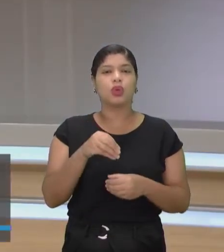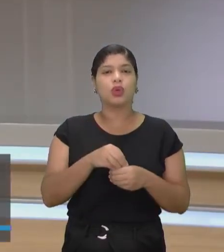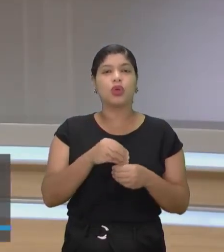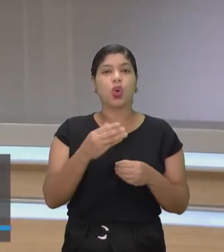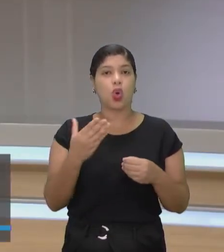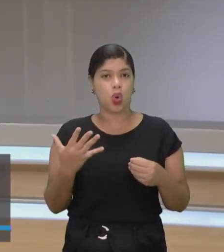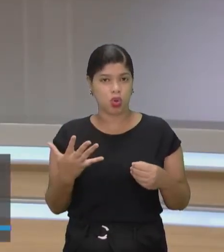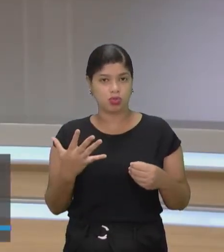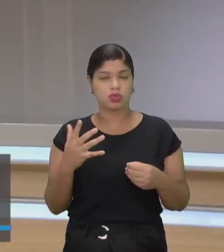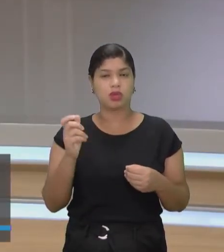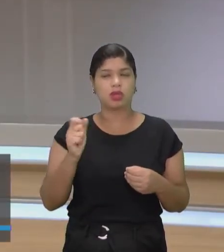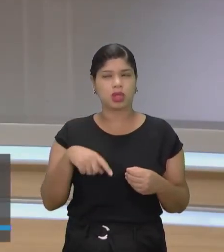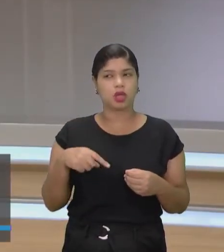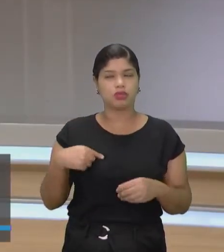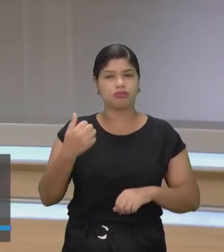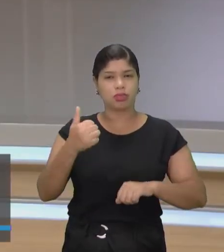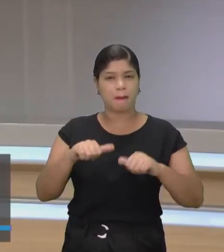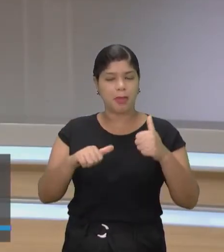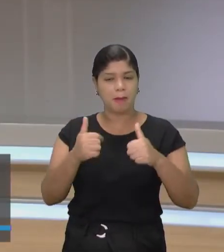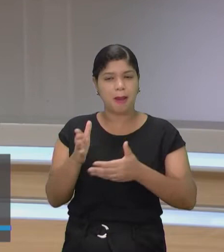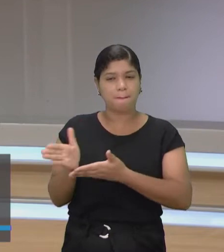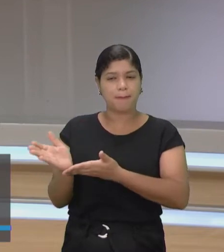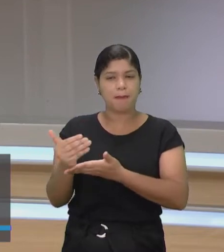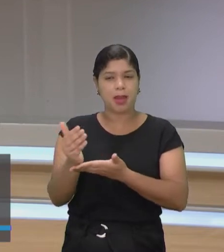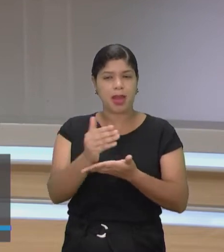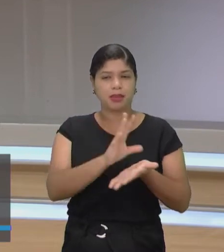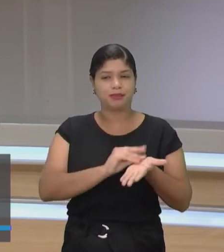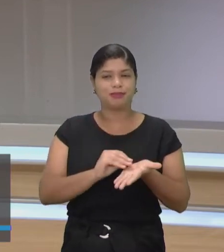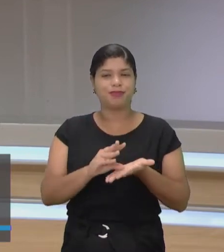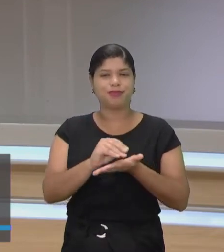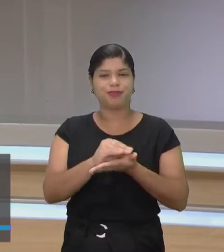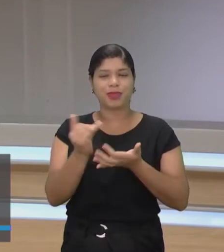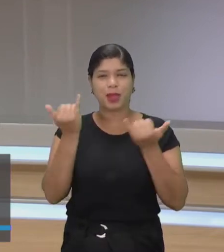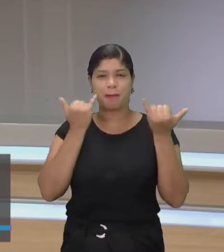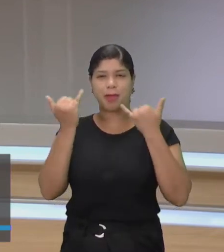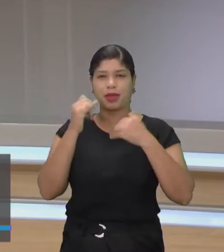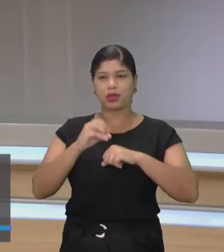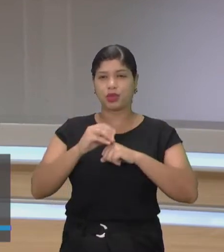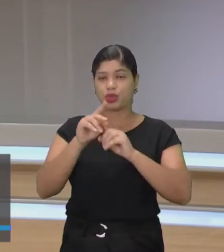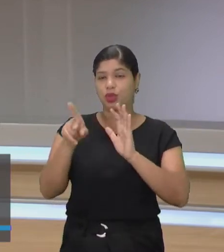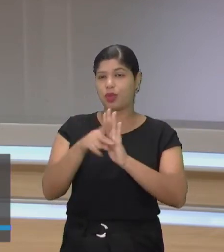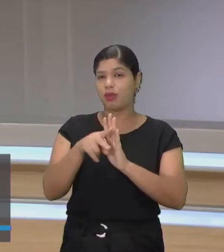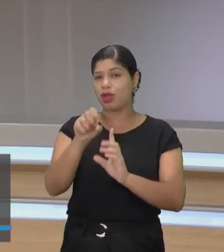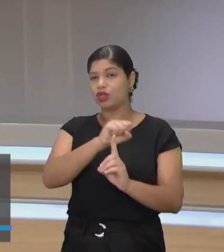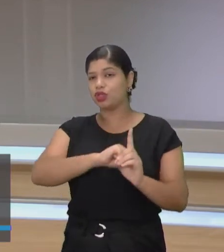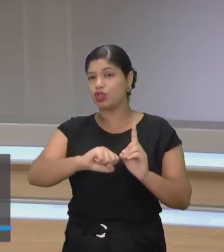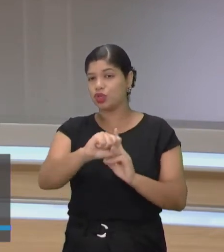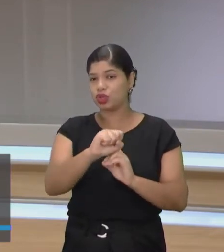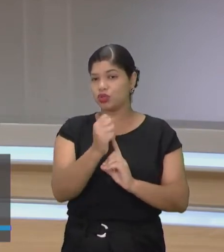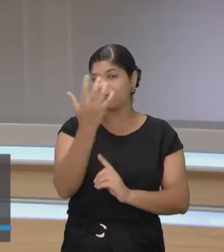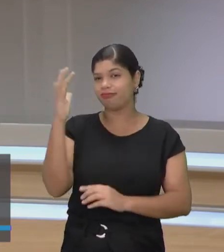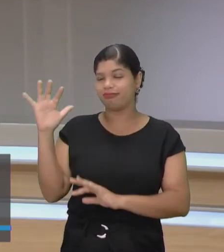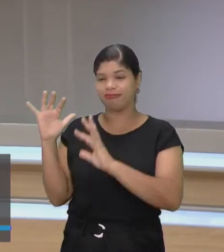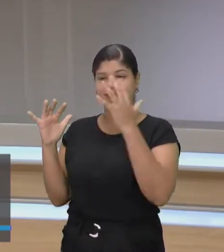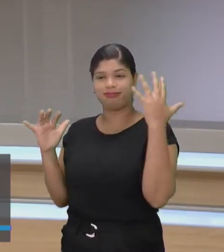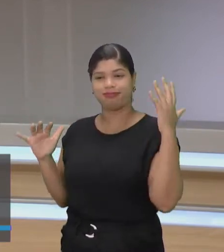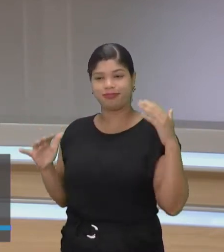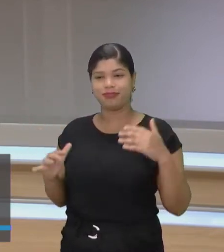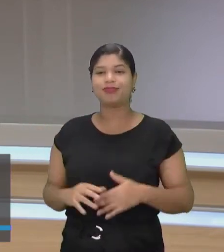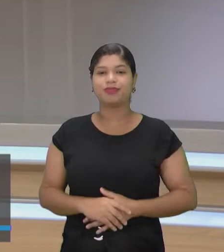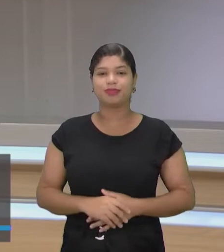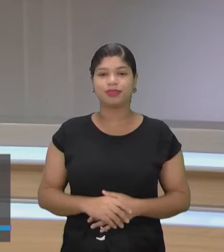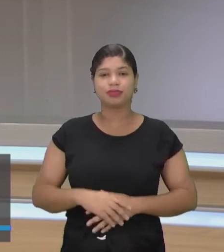tanto coletar, analisar e ter todo esse conhecimento socioambiental. Bem, além